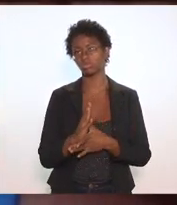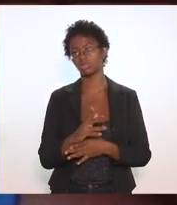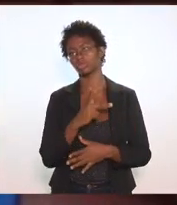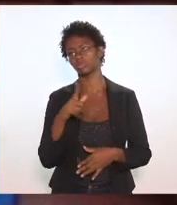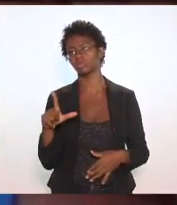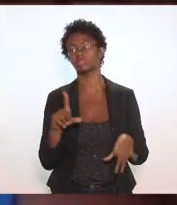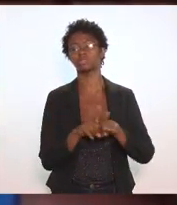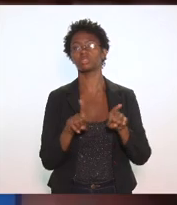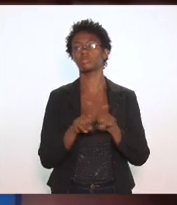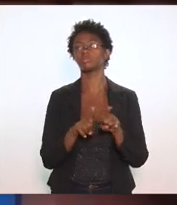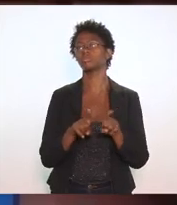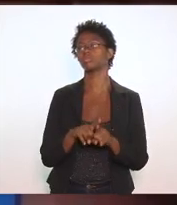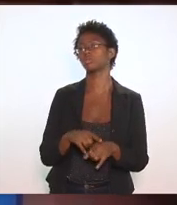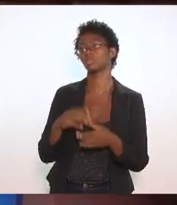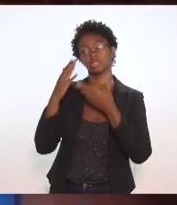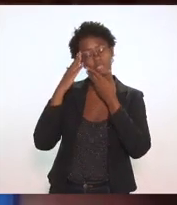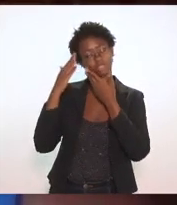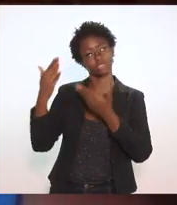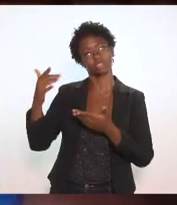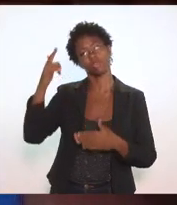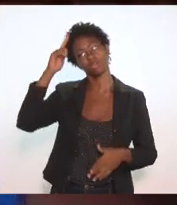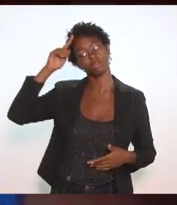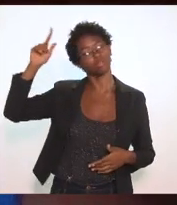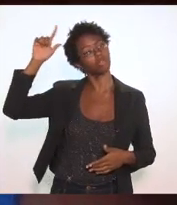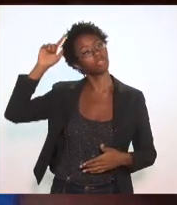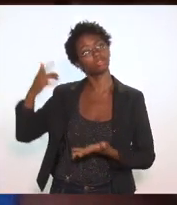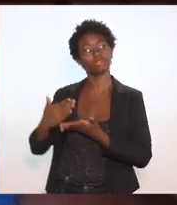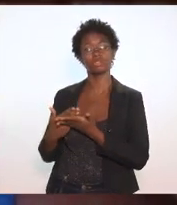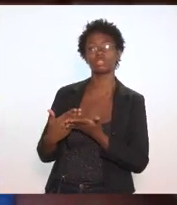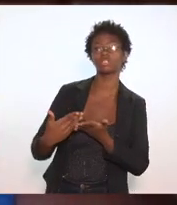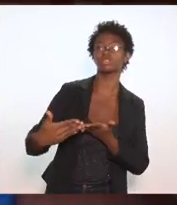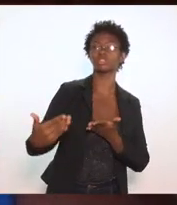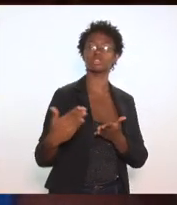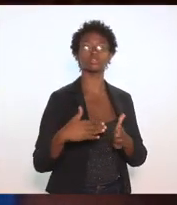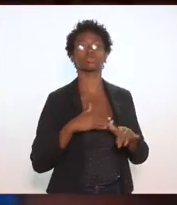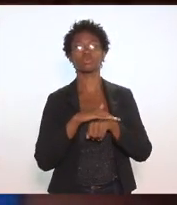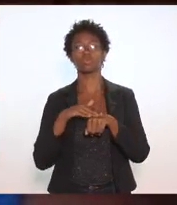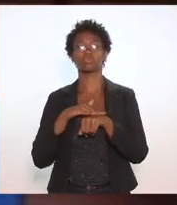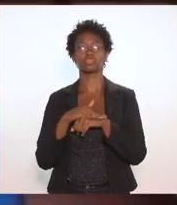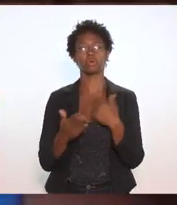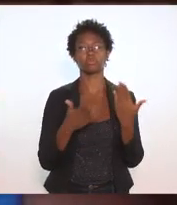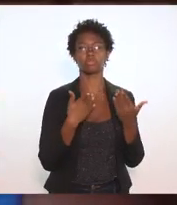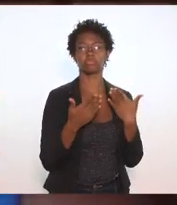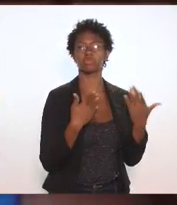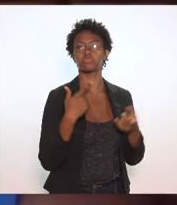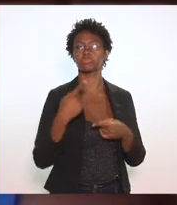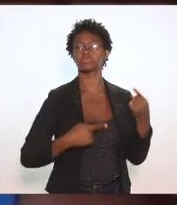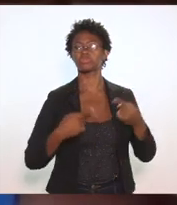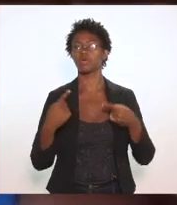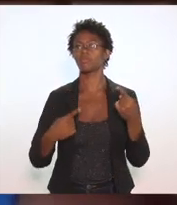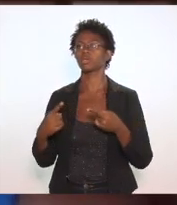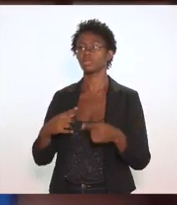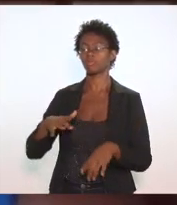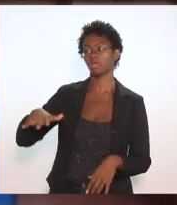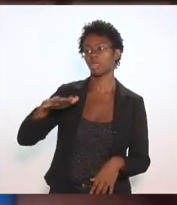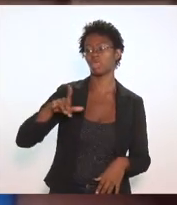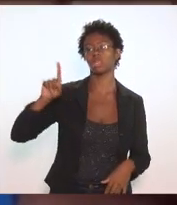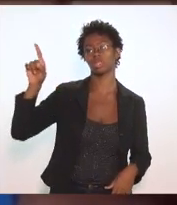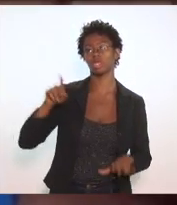deputado Luiz Paulo. Desde o início dessa celeuma, né, conversamos muito sobre a situação de